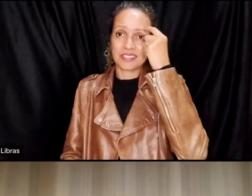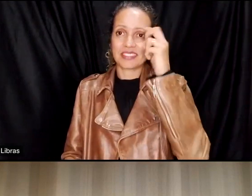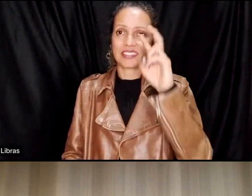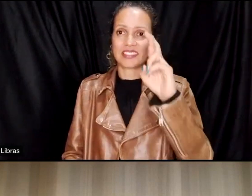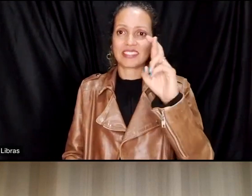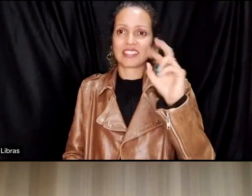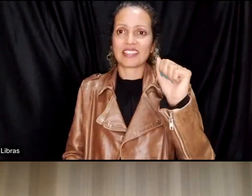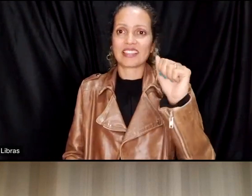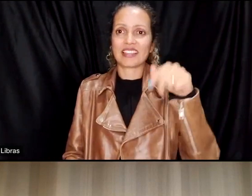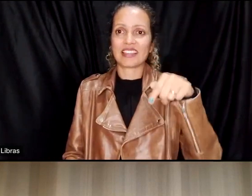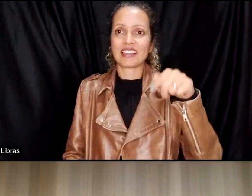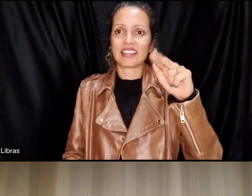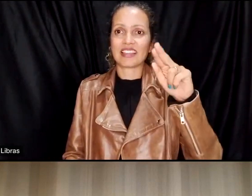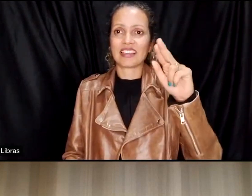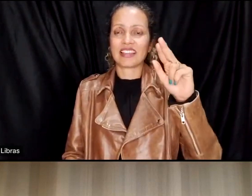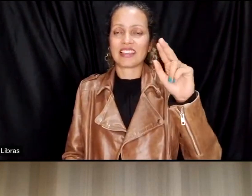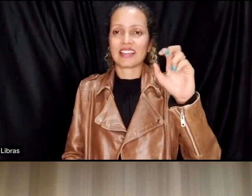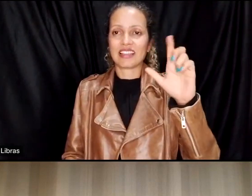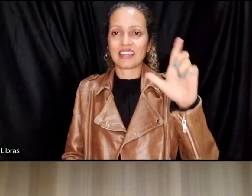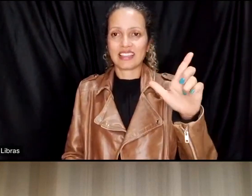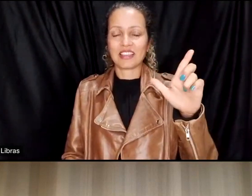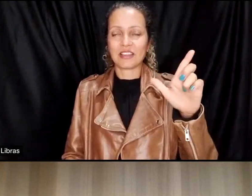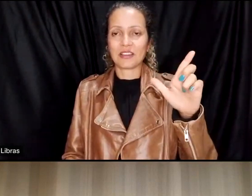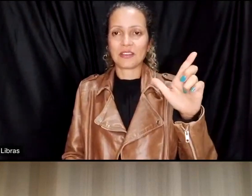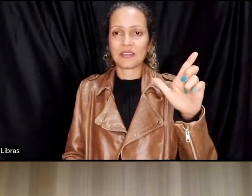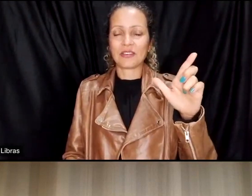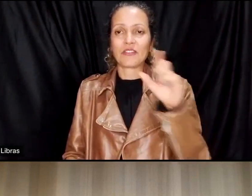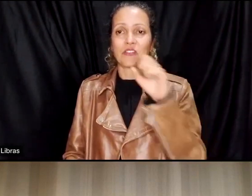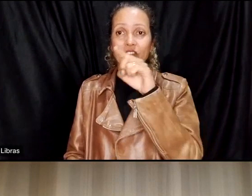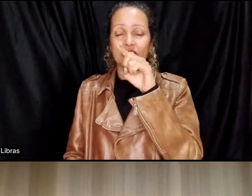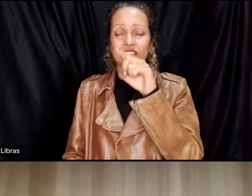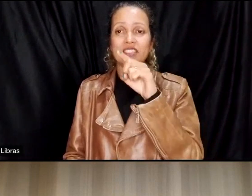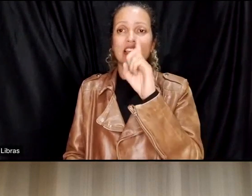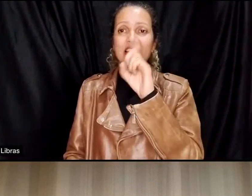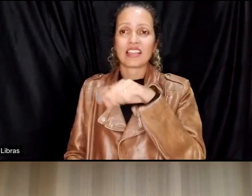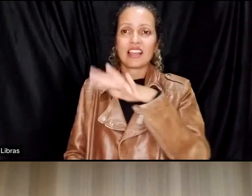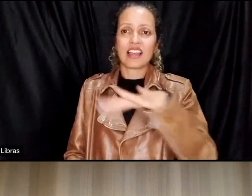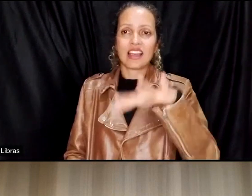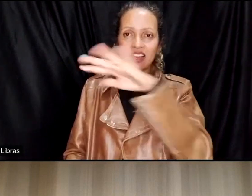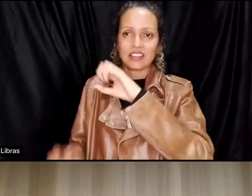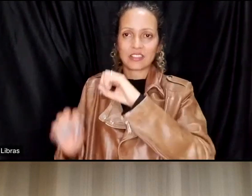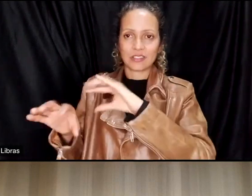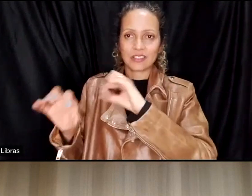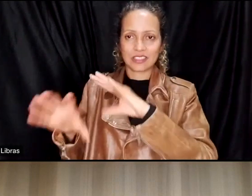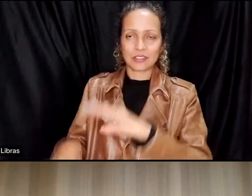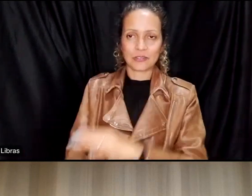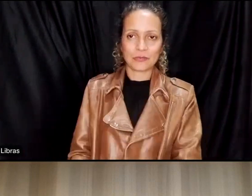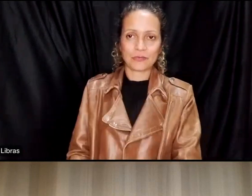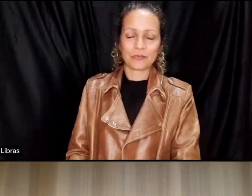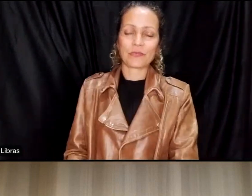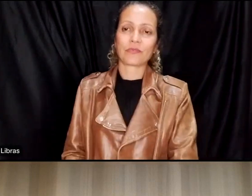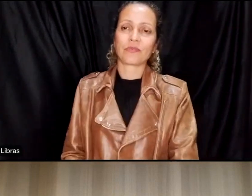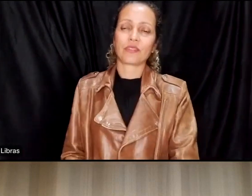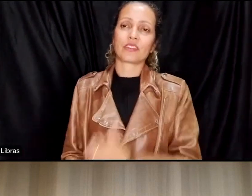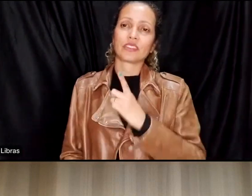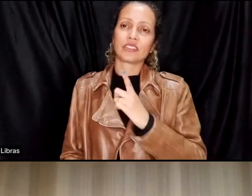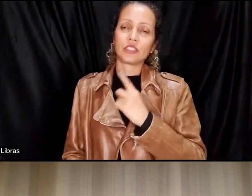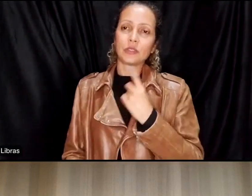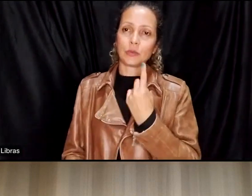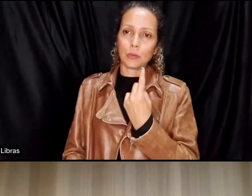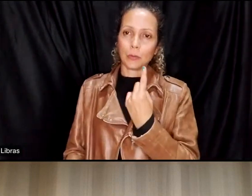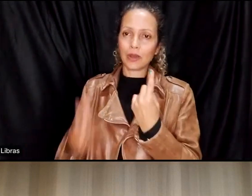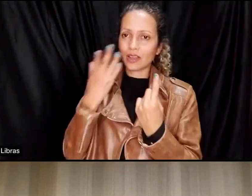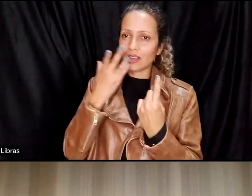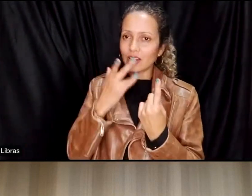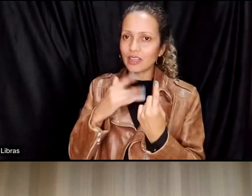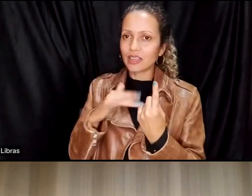Essa criança, teve uma criança que chegou aqui e foi para a escola. E ele não era